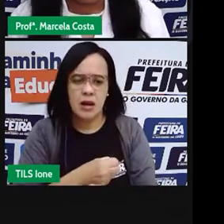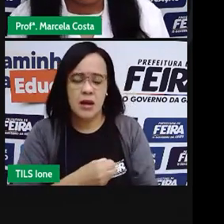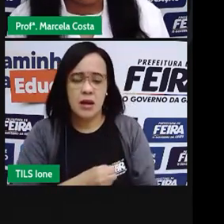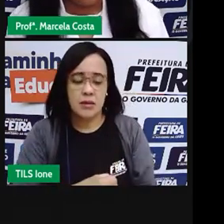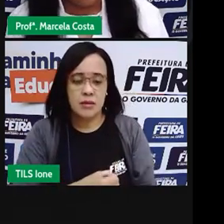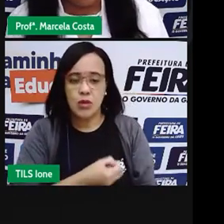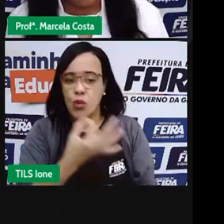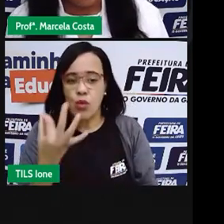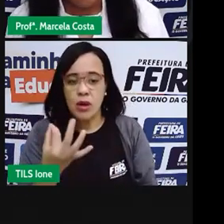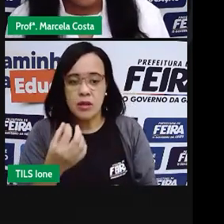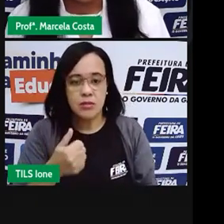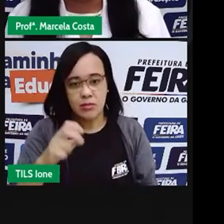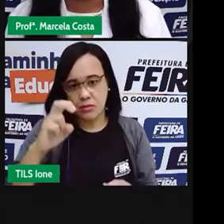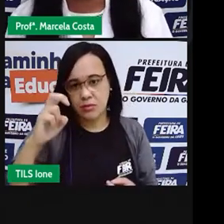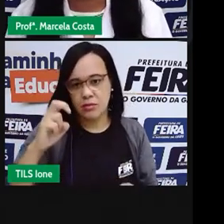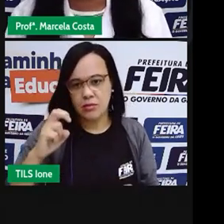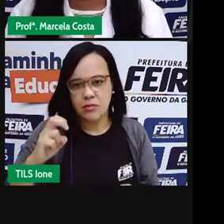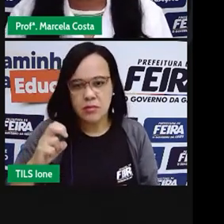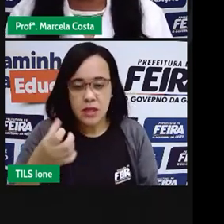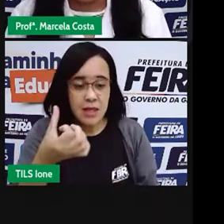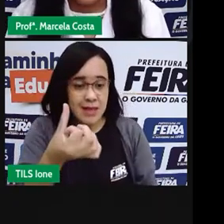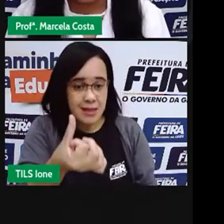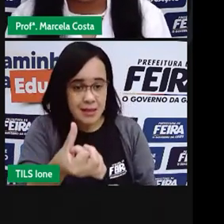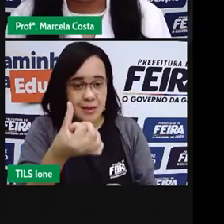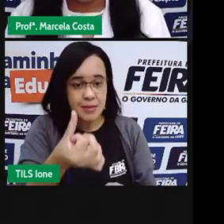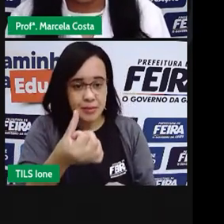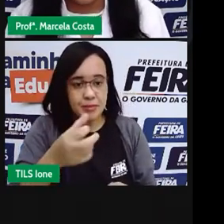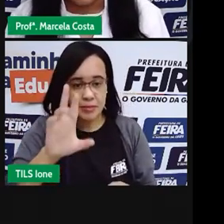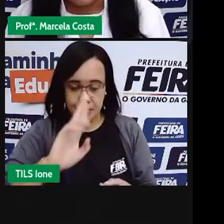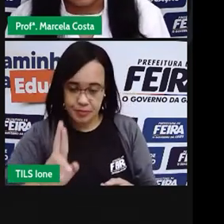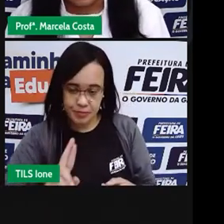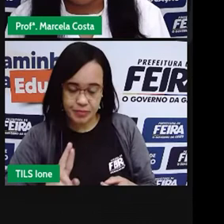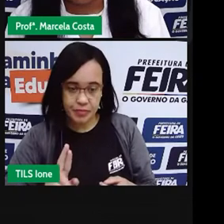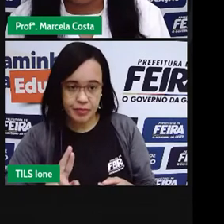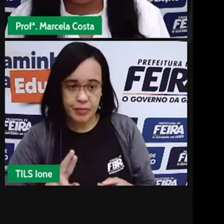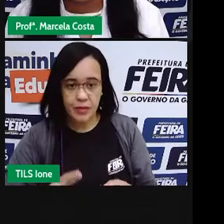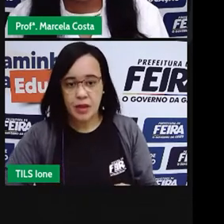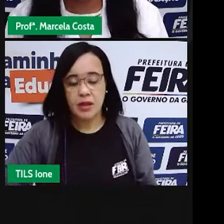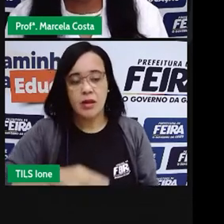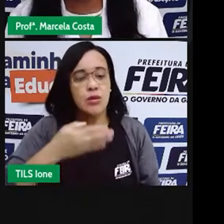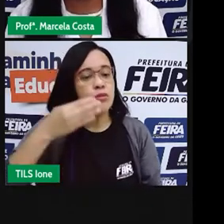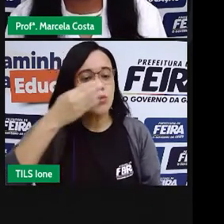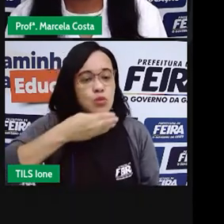E um pacote de jujuba que custa R$4.